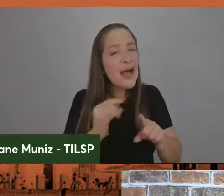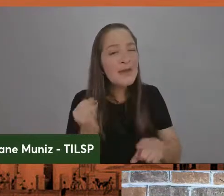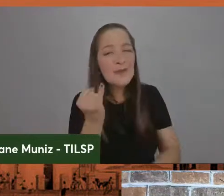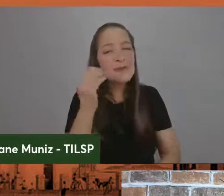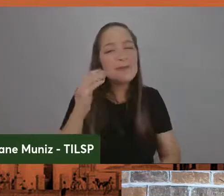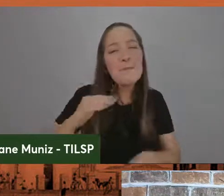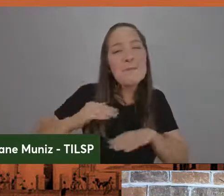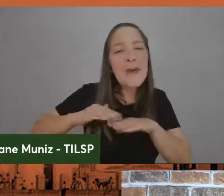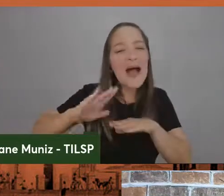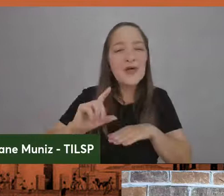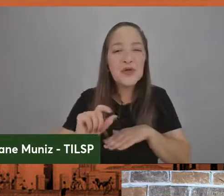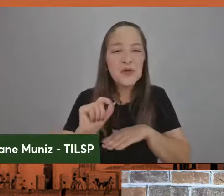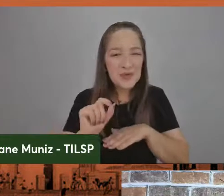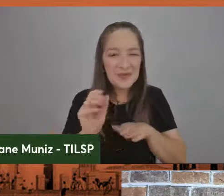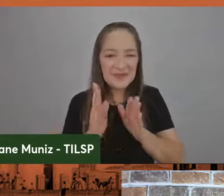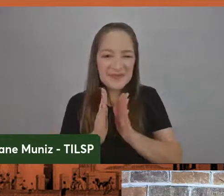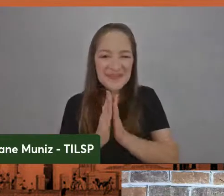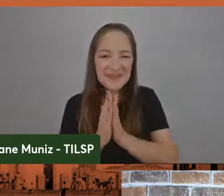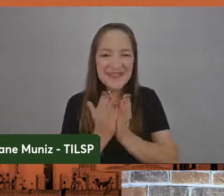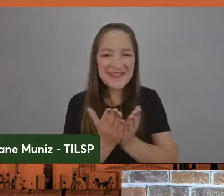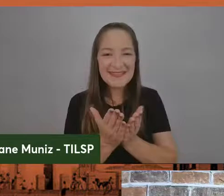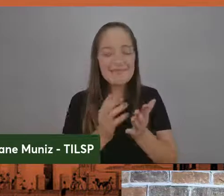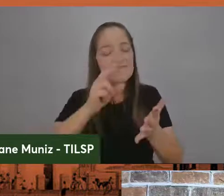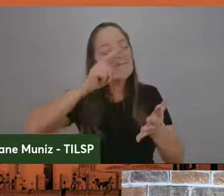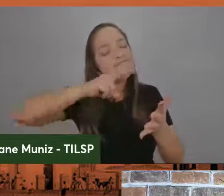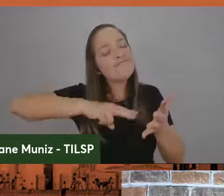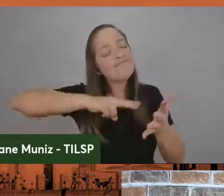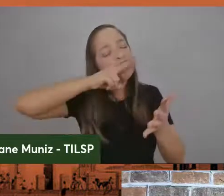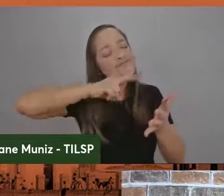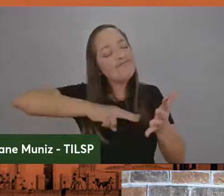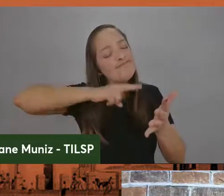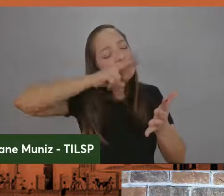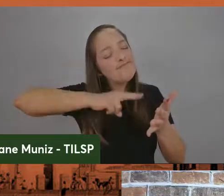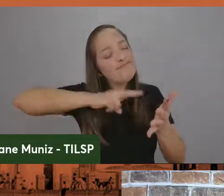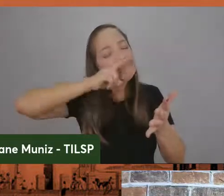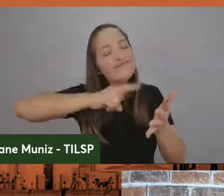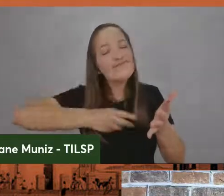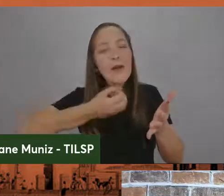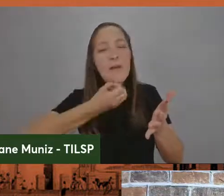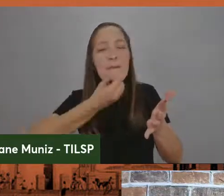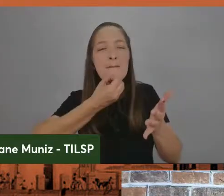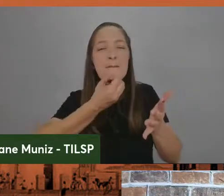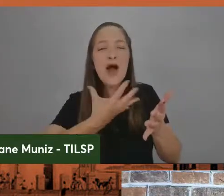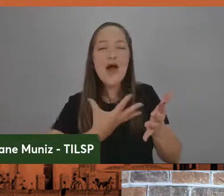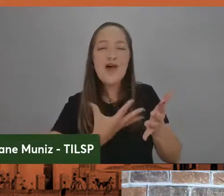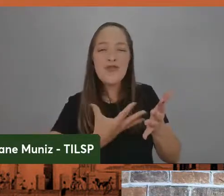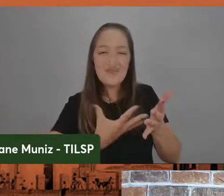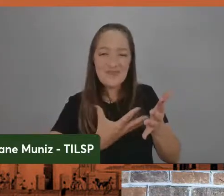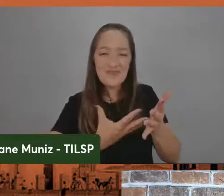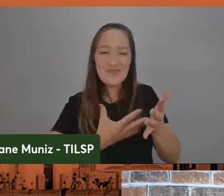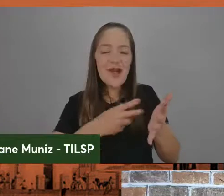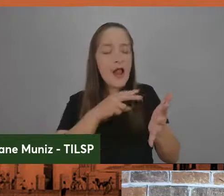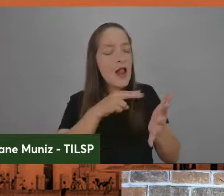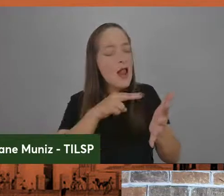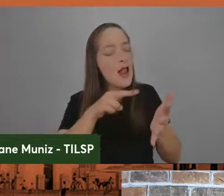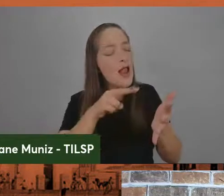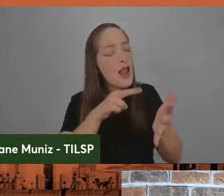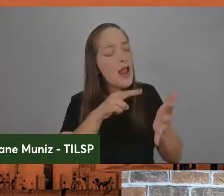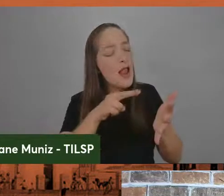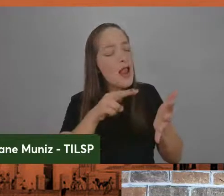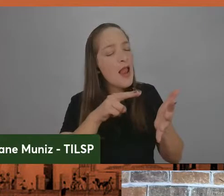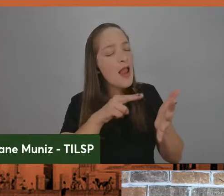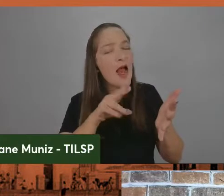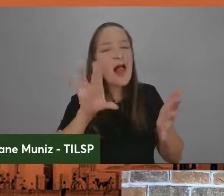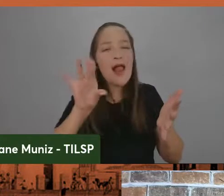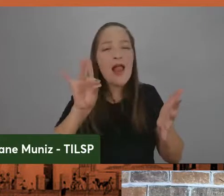livro seja bem lido, né? Uhum. Seja, vamos dizer, esmiuçado, que você